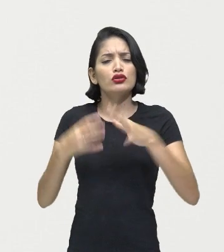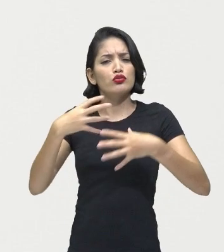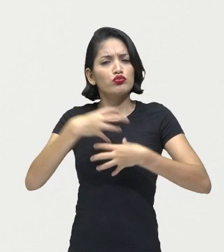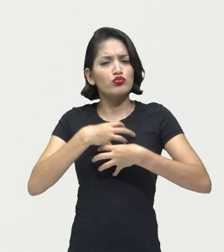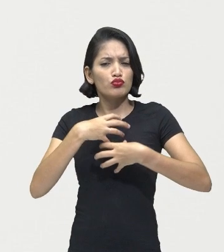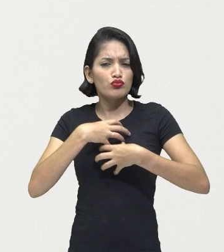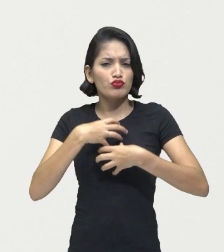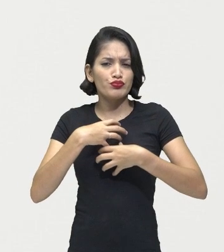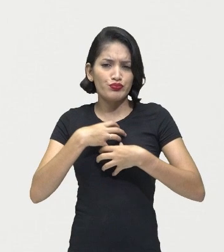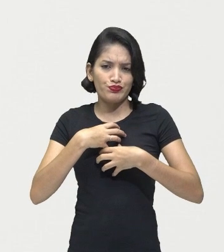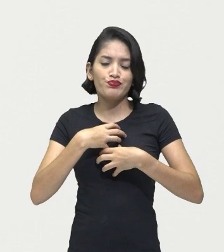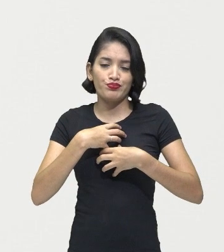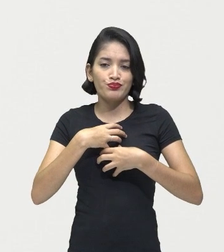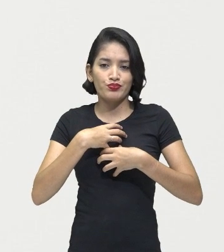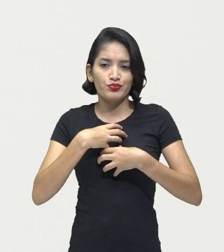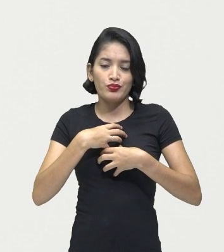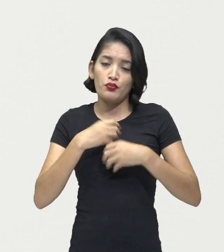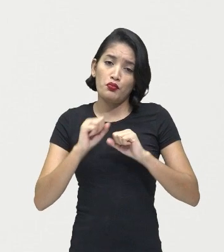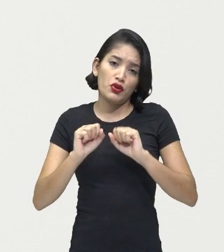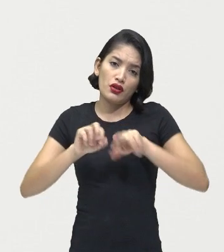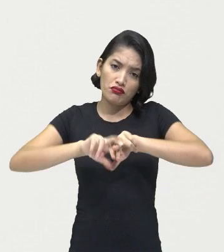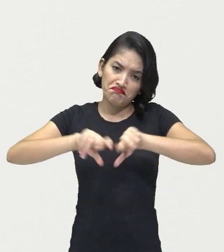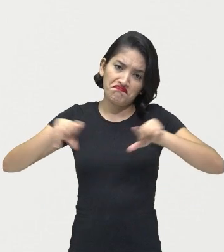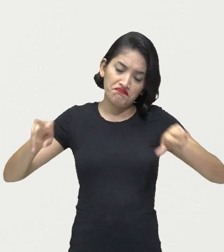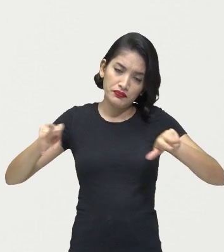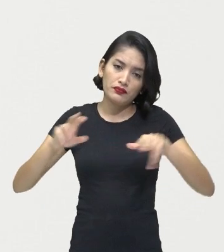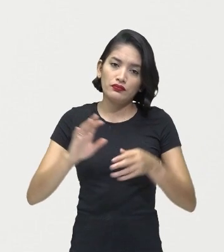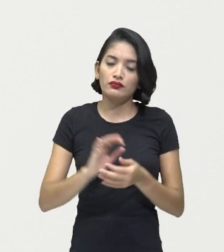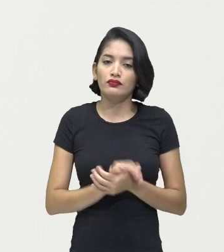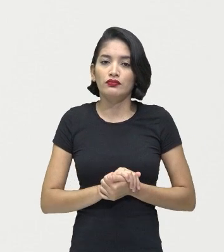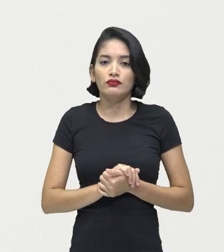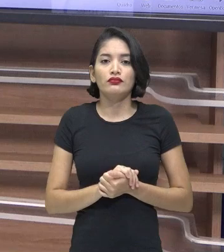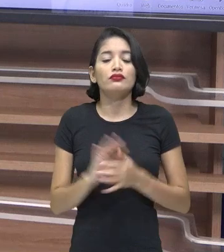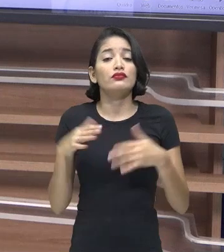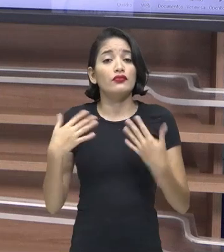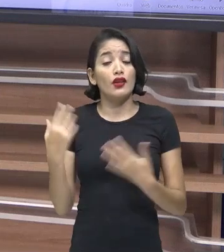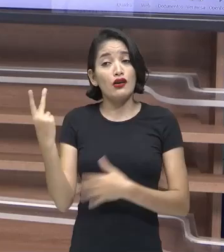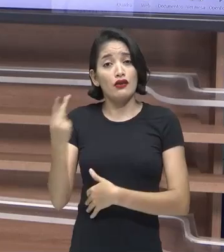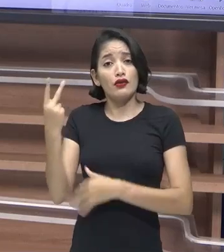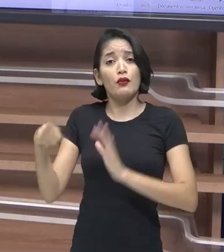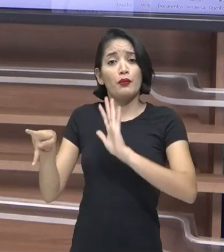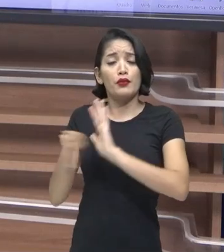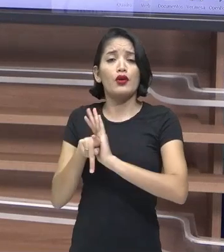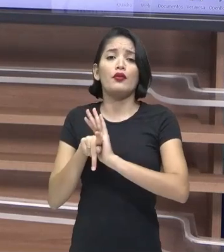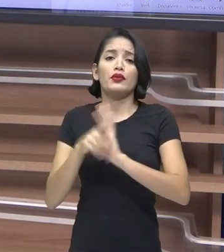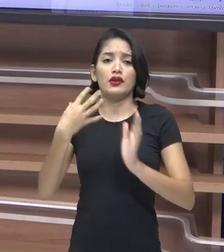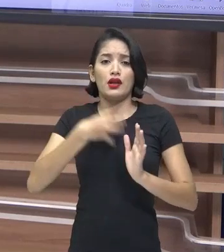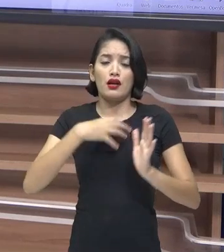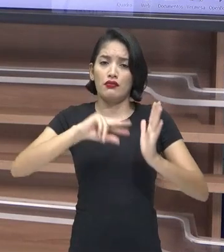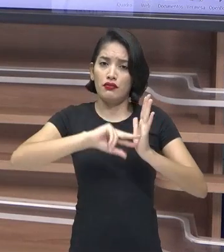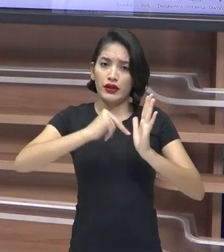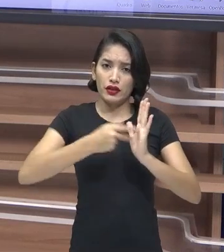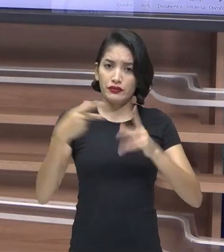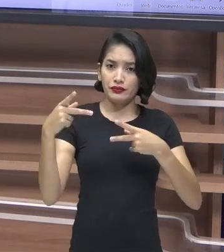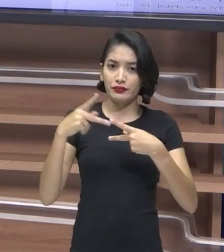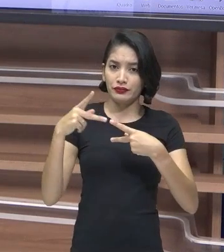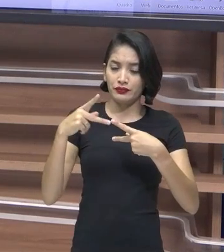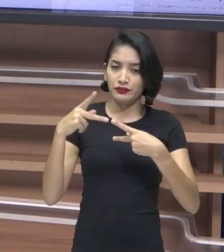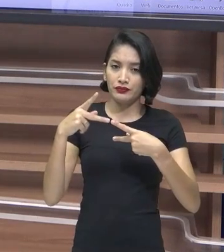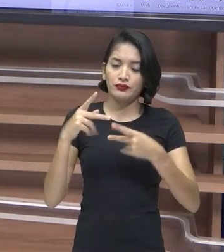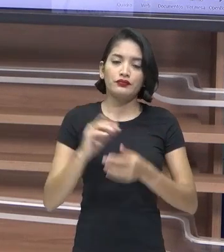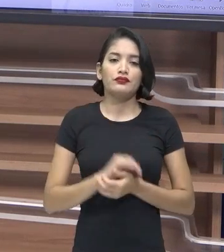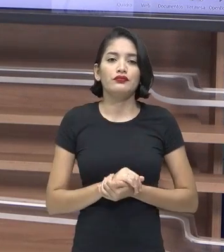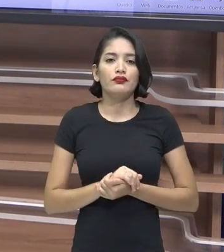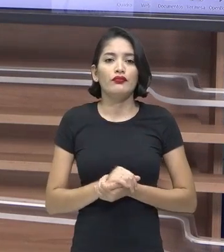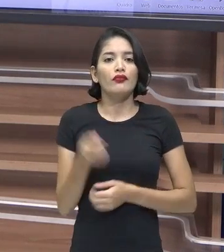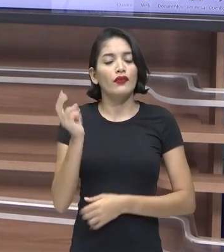sentido de alguma coisa, né? Então, esse é o valor semântico das preposições.